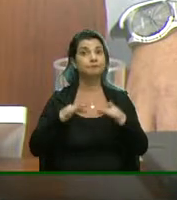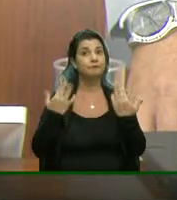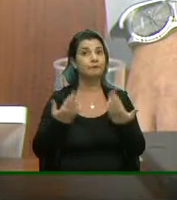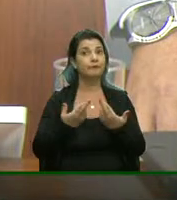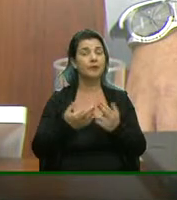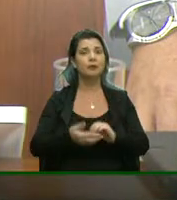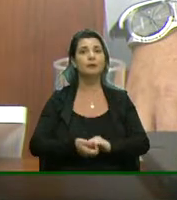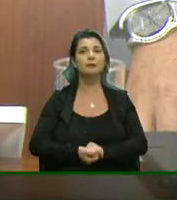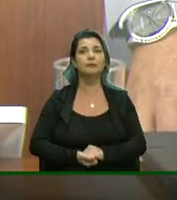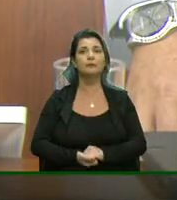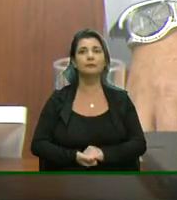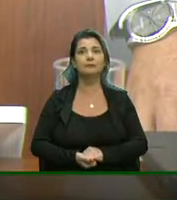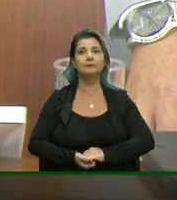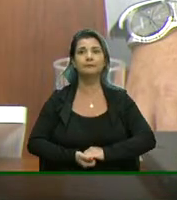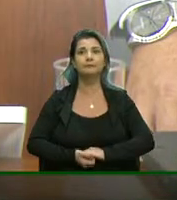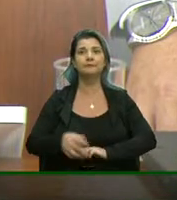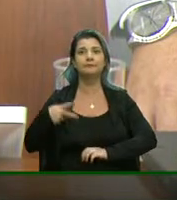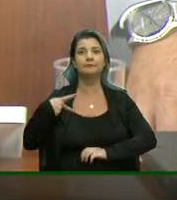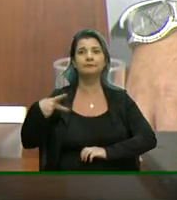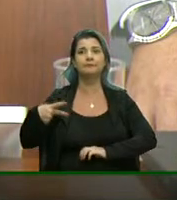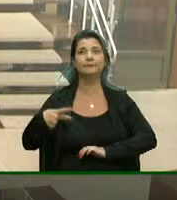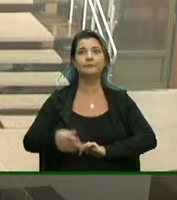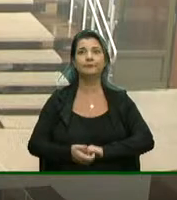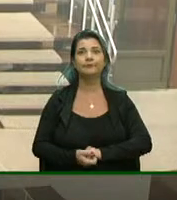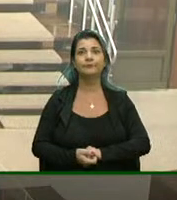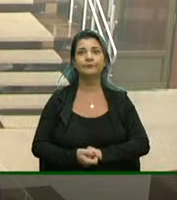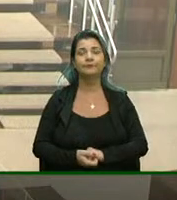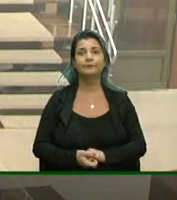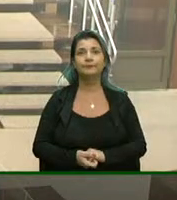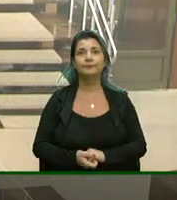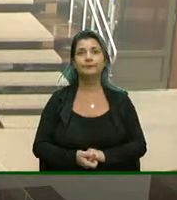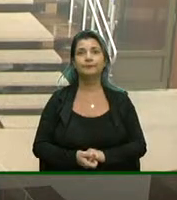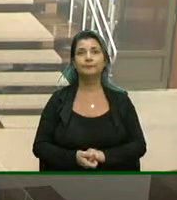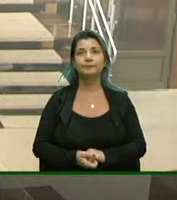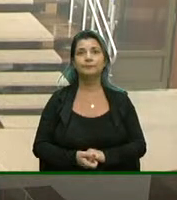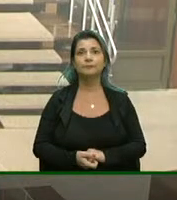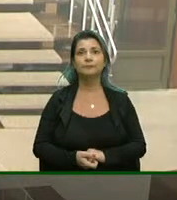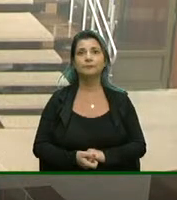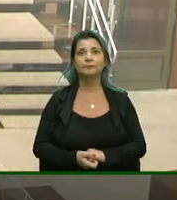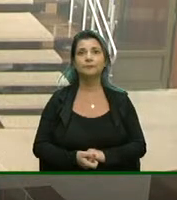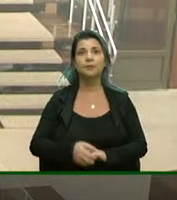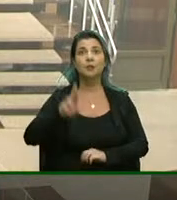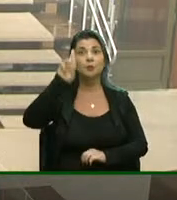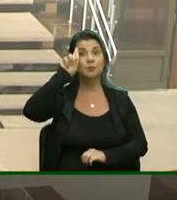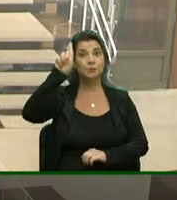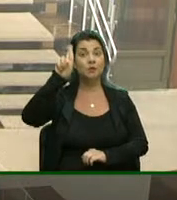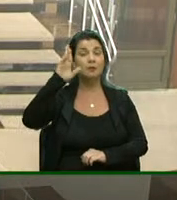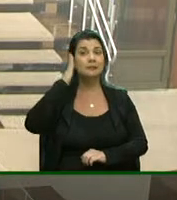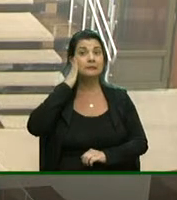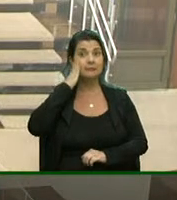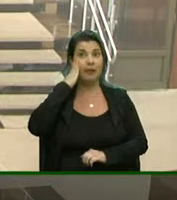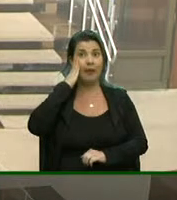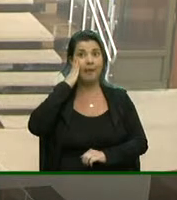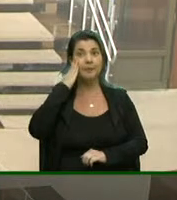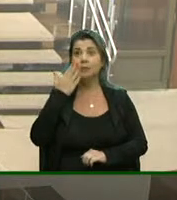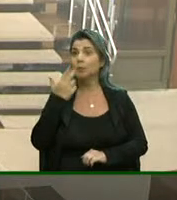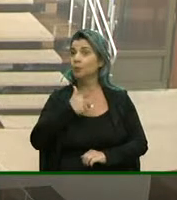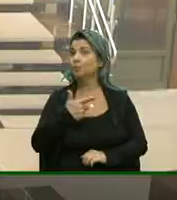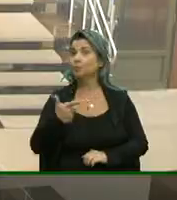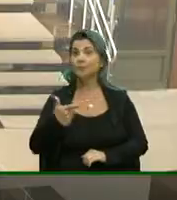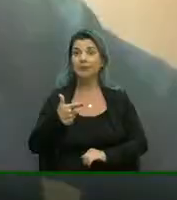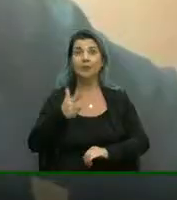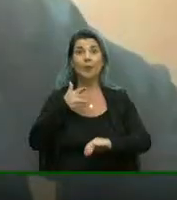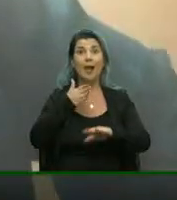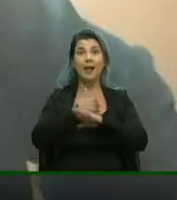comunicações parlamentares... Presidente, só um minutinho, por favor. O senhor sabe que eu não tenho acesso aqui ao sistema, nem para votação,